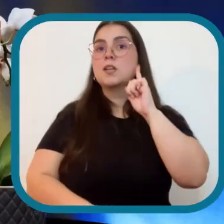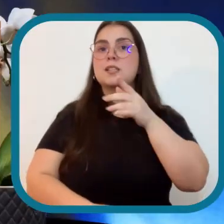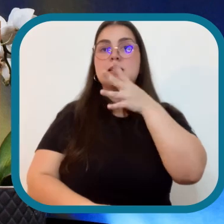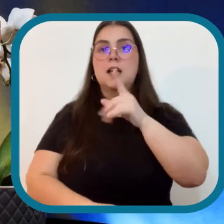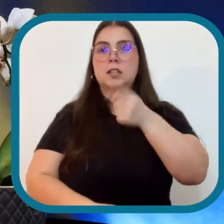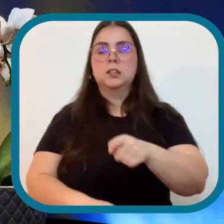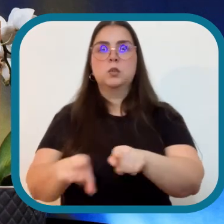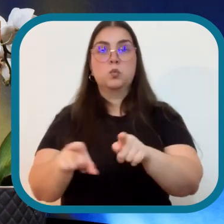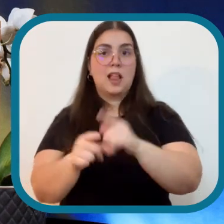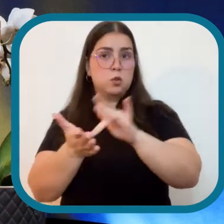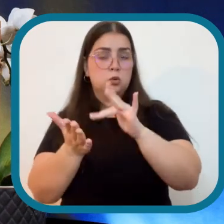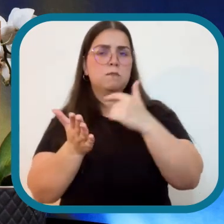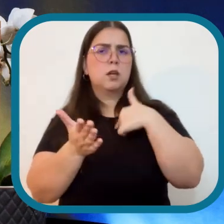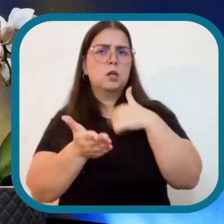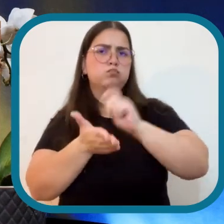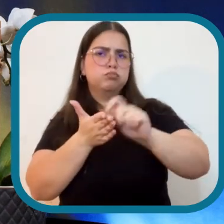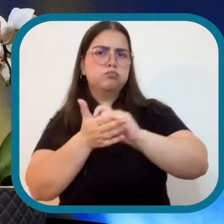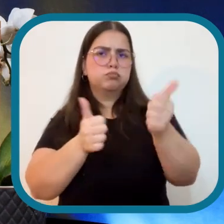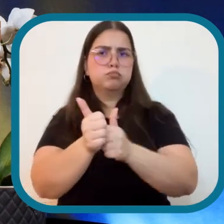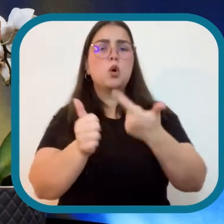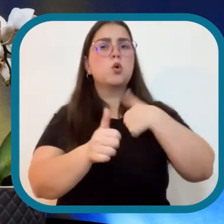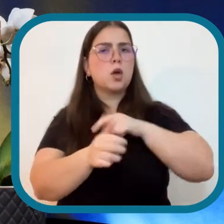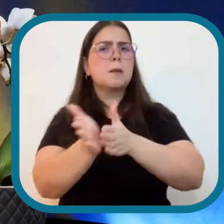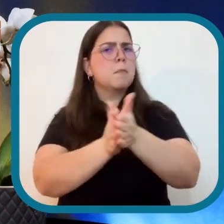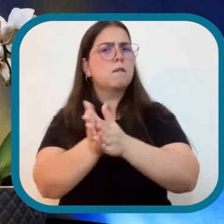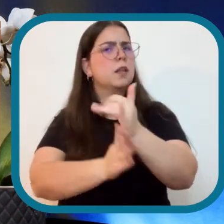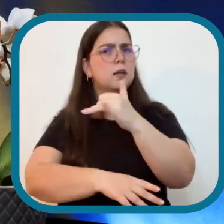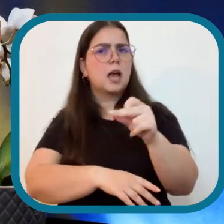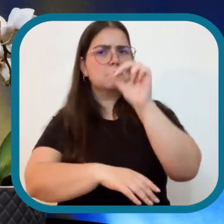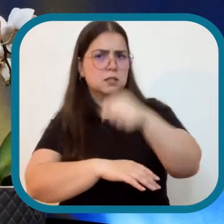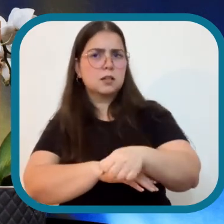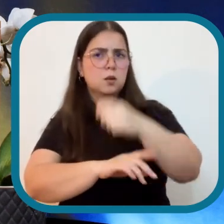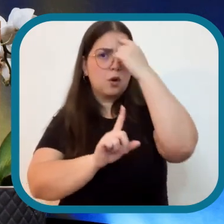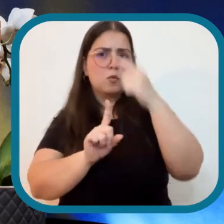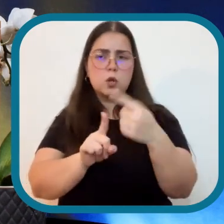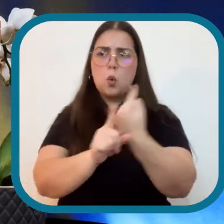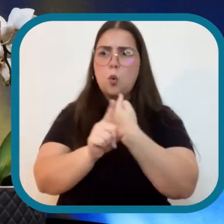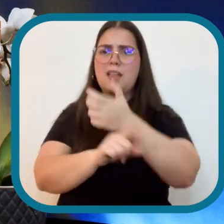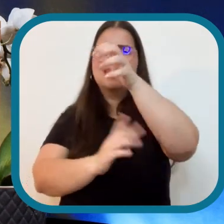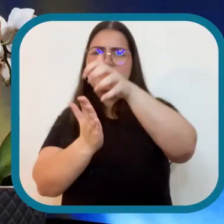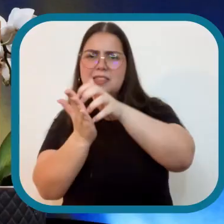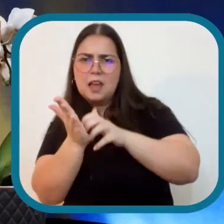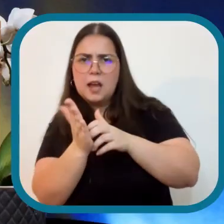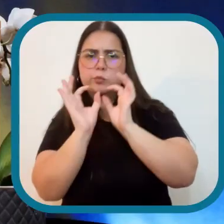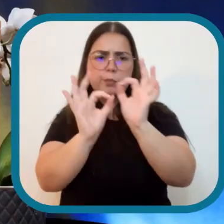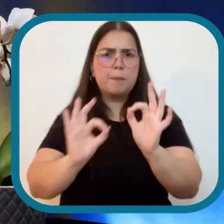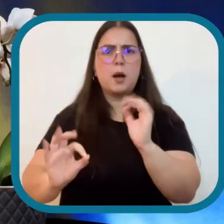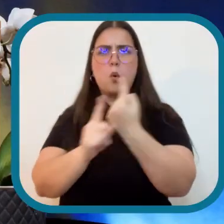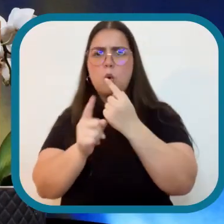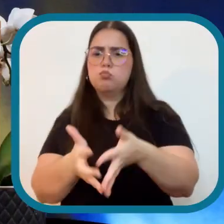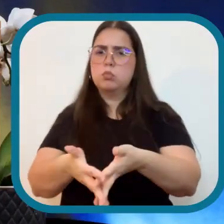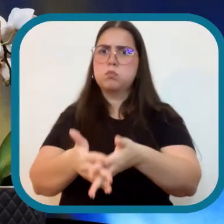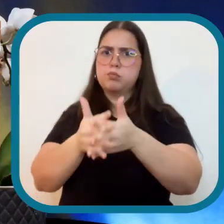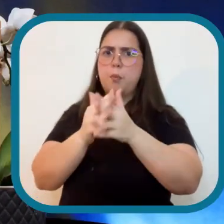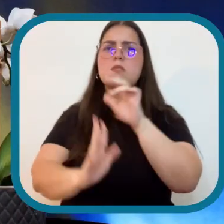o livro Building Creative Machines, nós utilizamos muito da inteligência artificial para formular texto, para estruturar uma série de